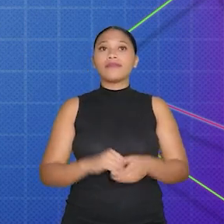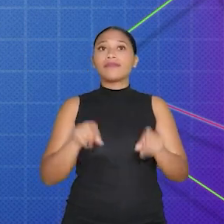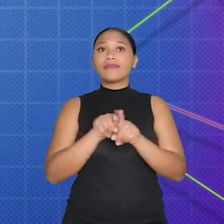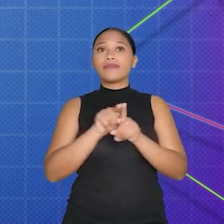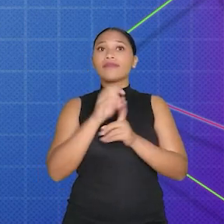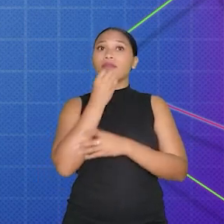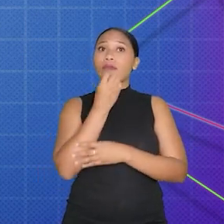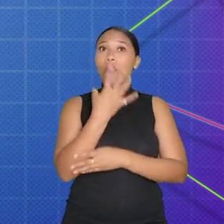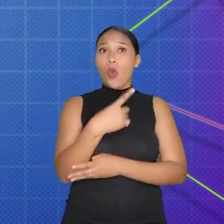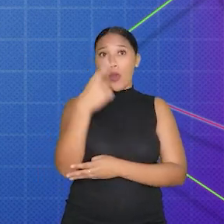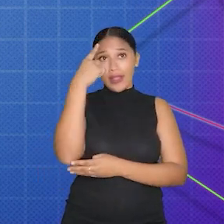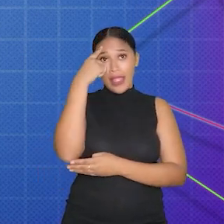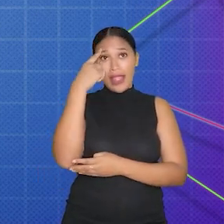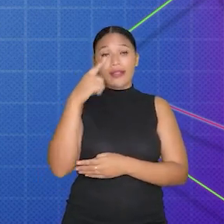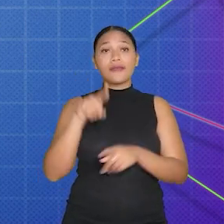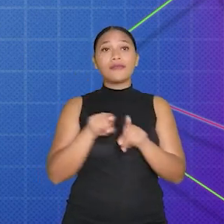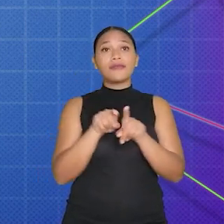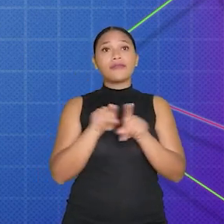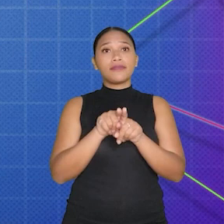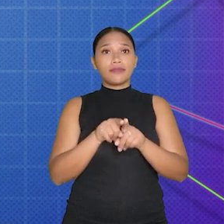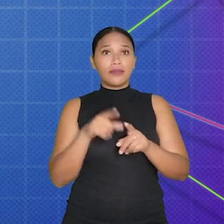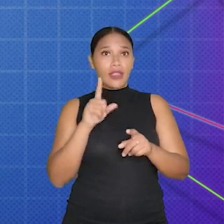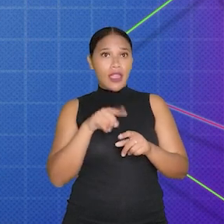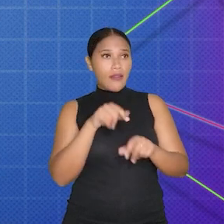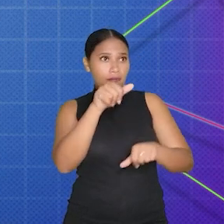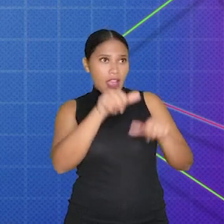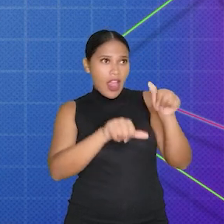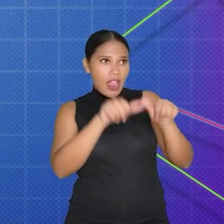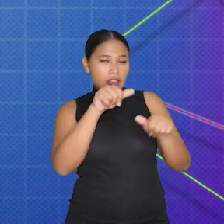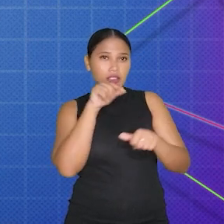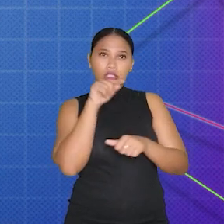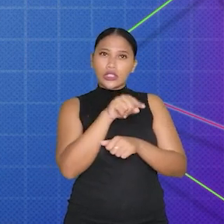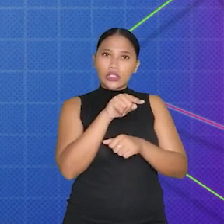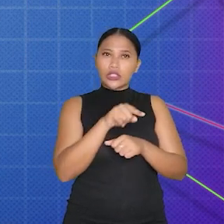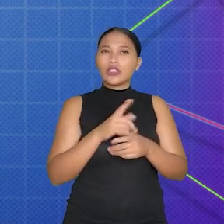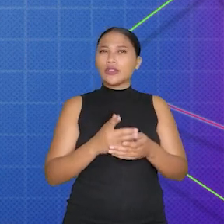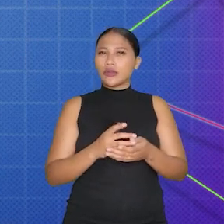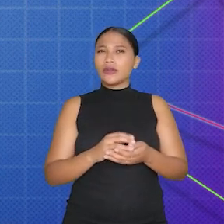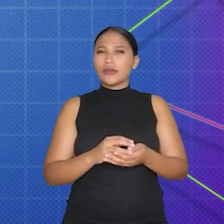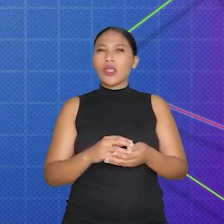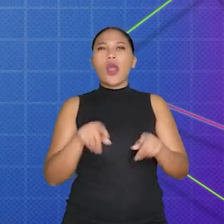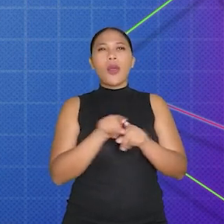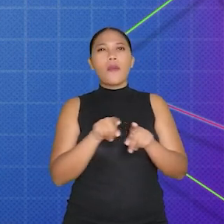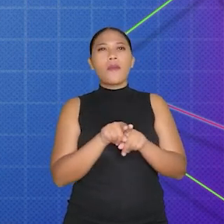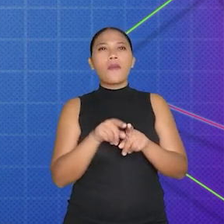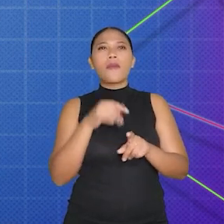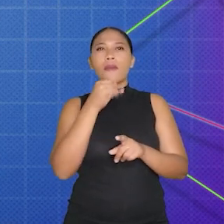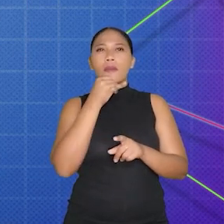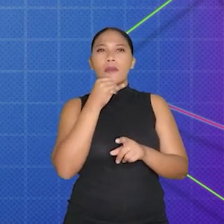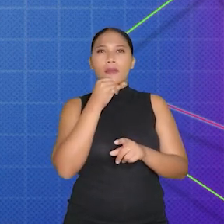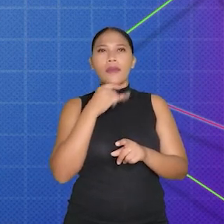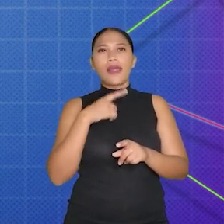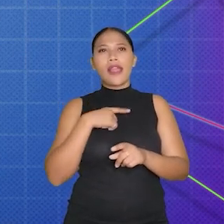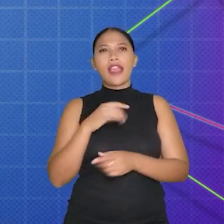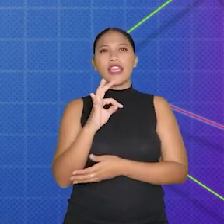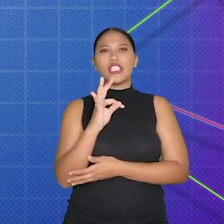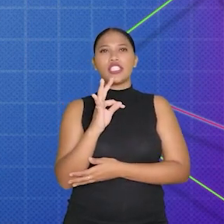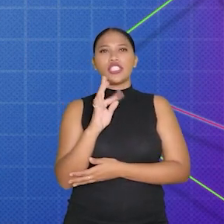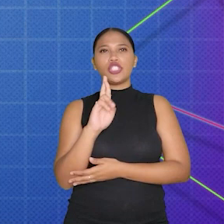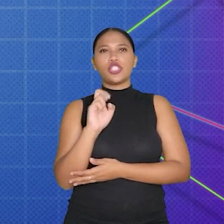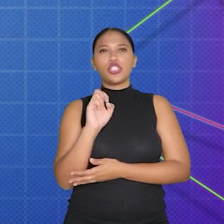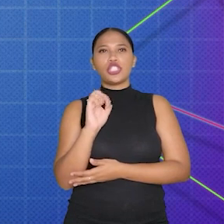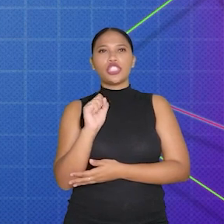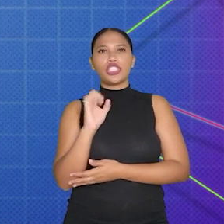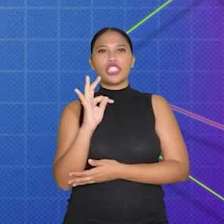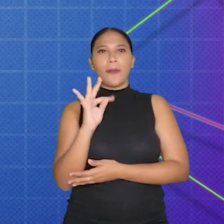críticas sobre o site. Também é uma boa ideia verificar a classificação do site em alguns sites de revisão e avaliação, como o